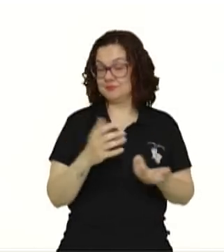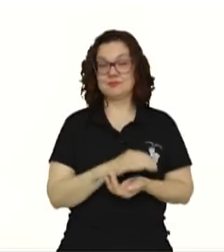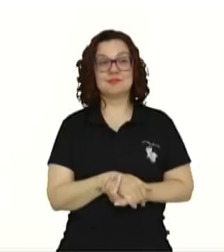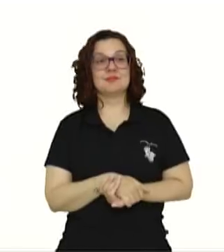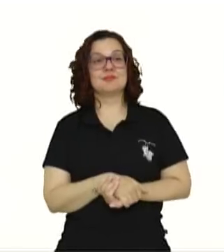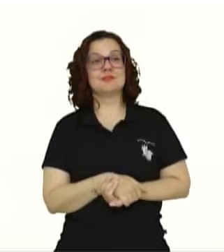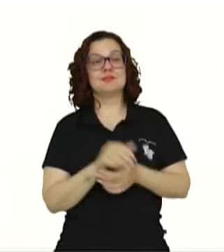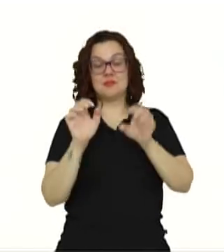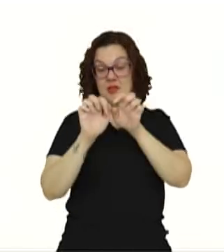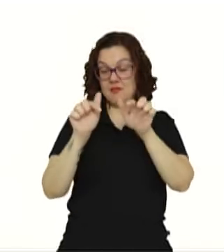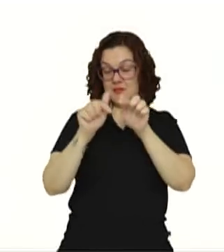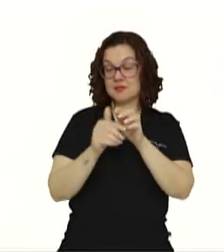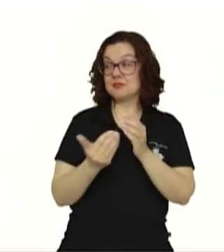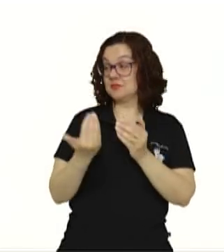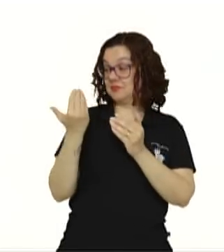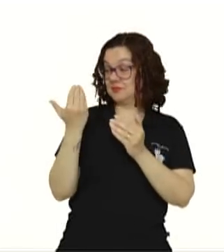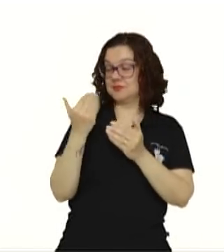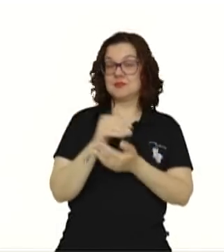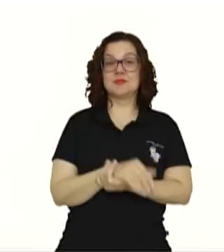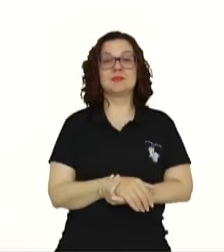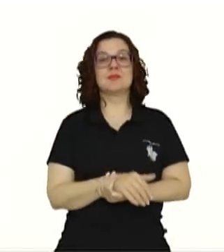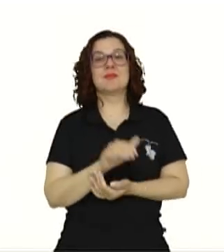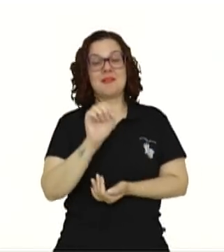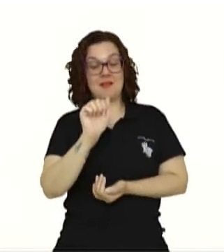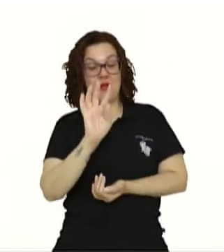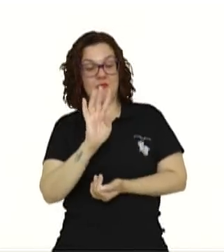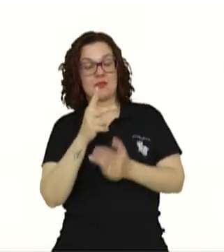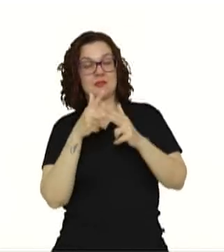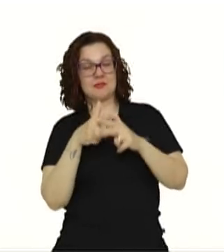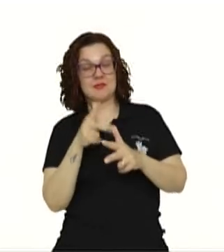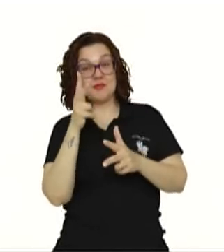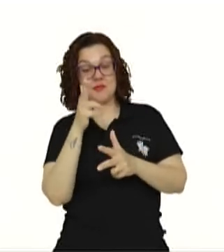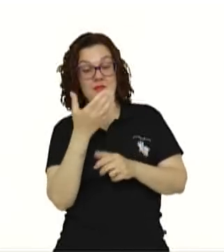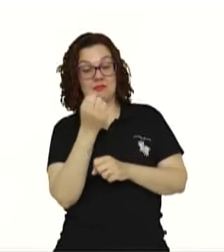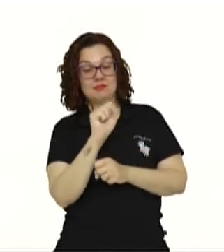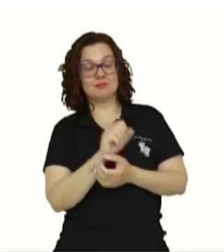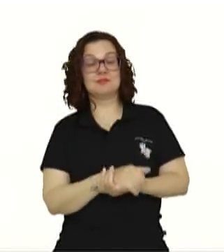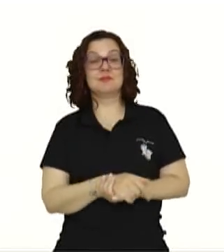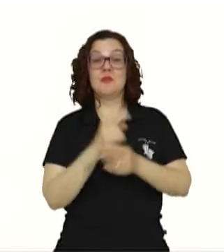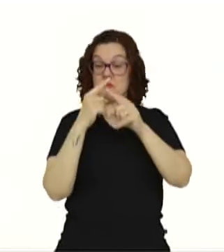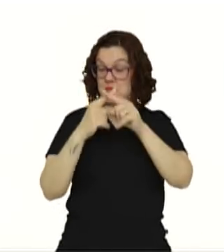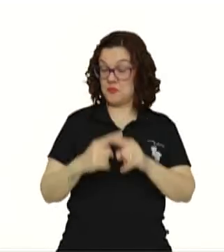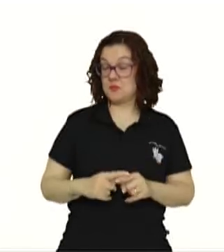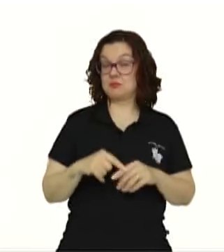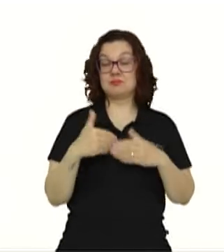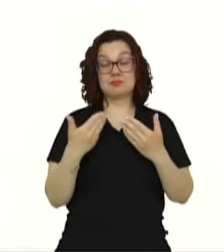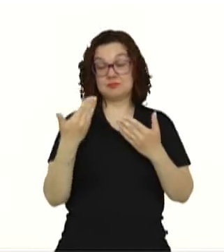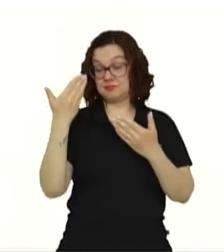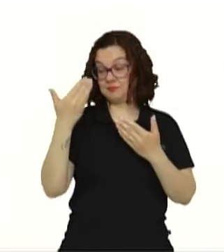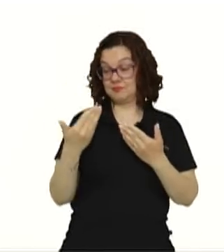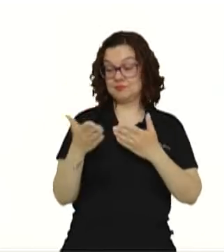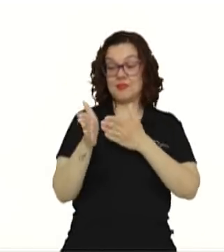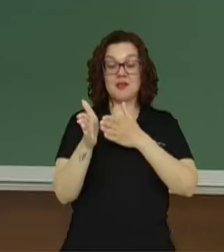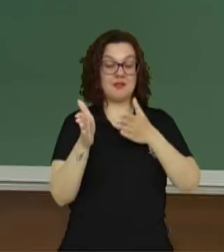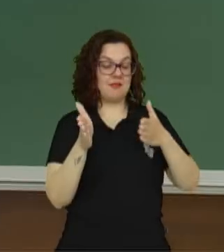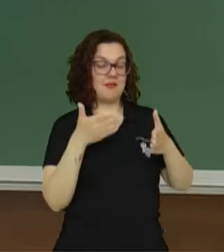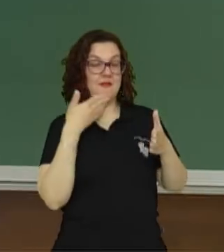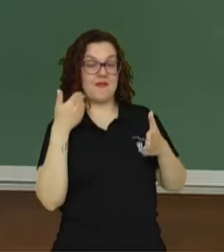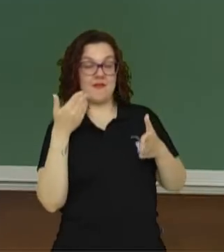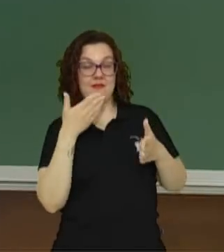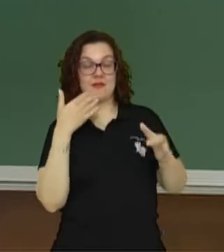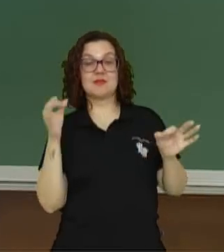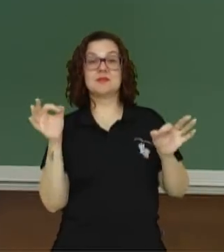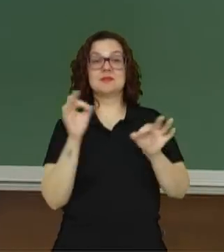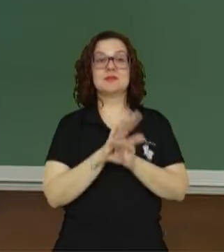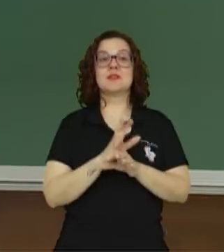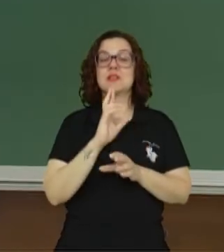dessa equaçãozinha, o meu A4 igual a 8. Essa é uma sequência bem tranquila, bem fácil de ser resolvida,